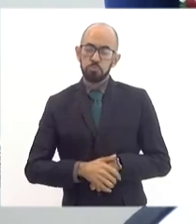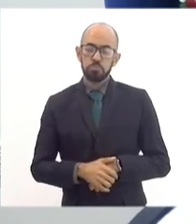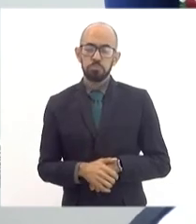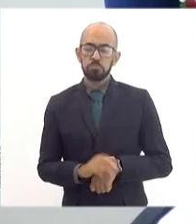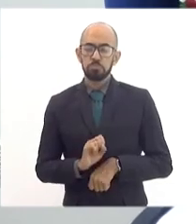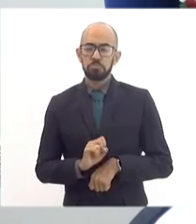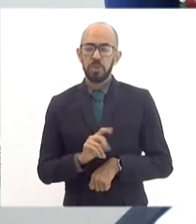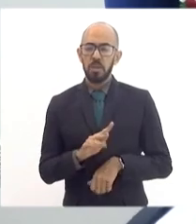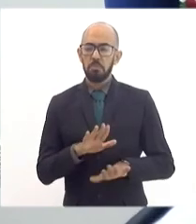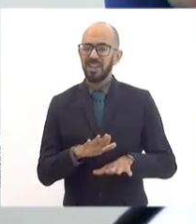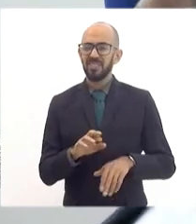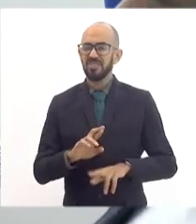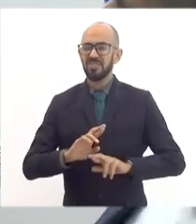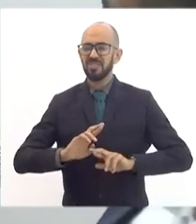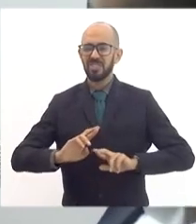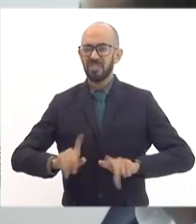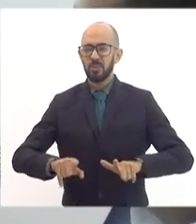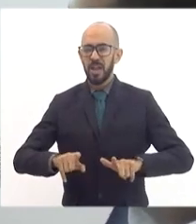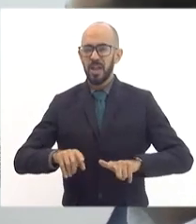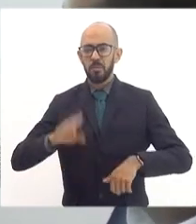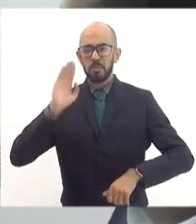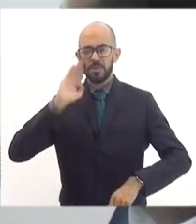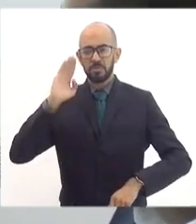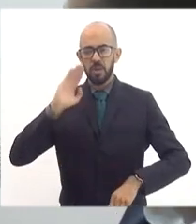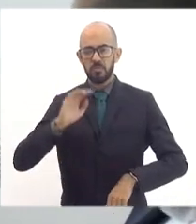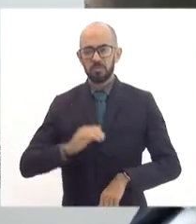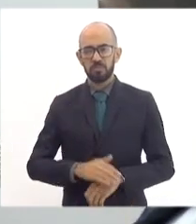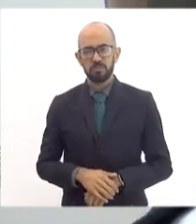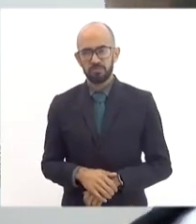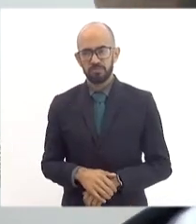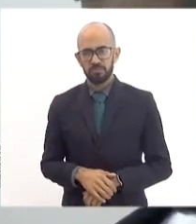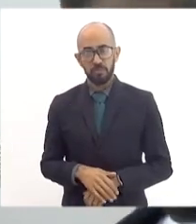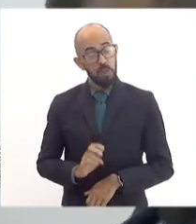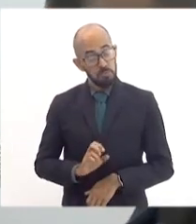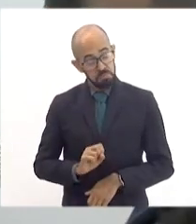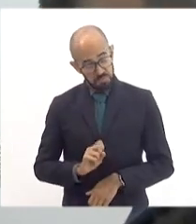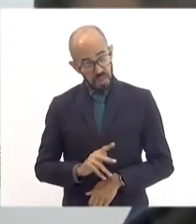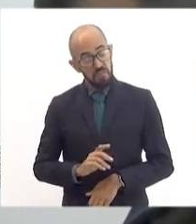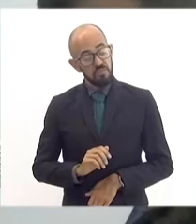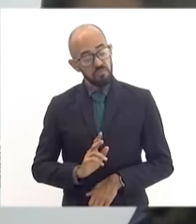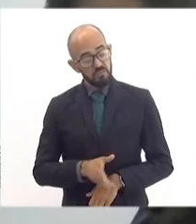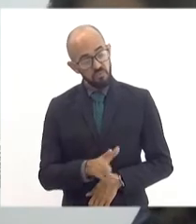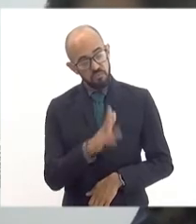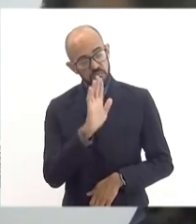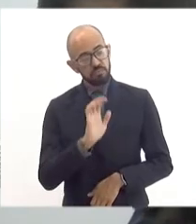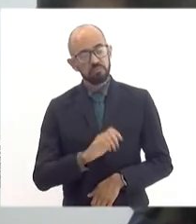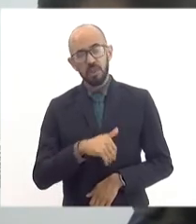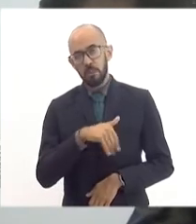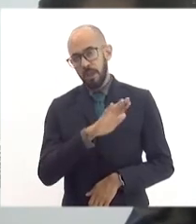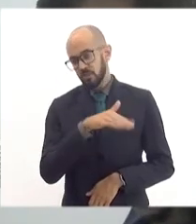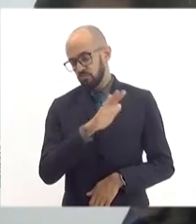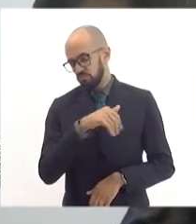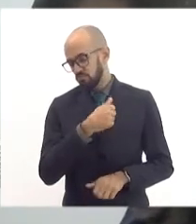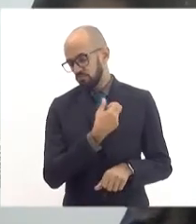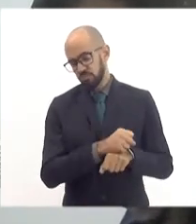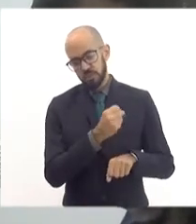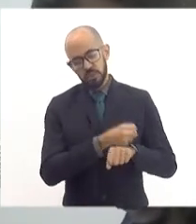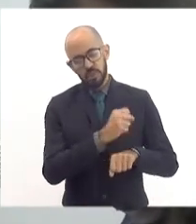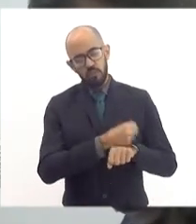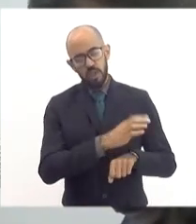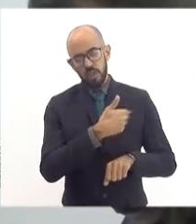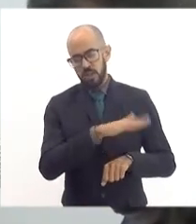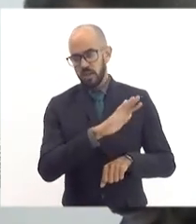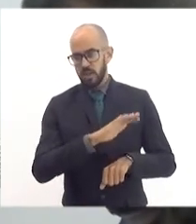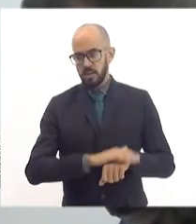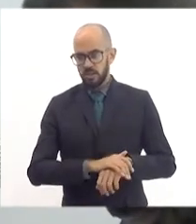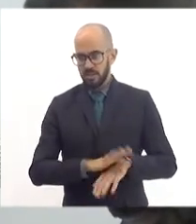mas não é nossa vocação, né? Você vai em frente, mas vai por teus modos e meios. Então,